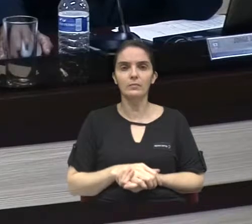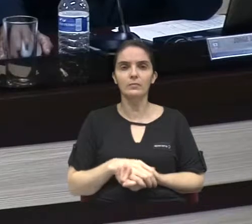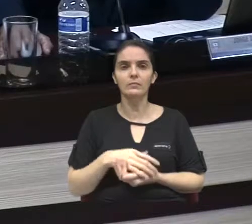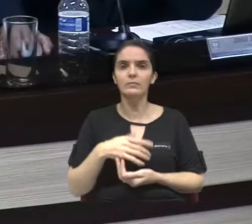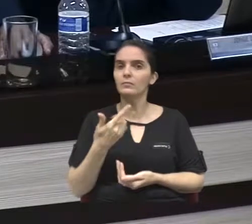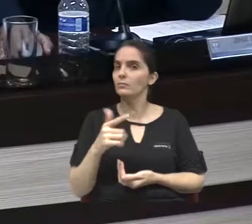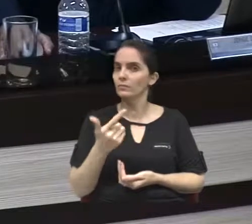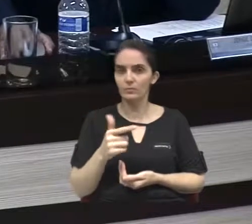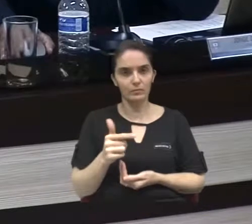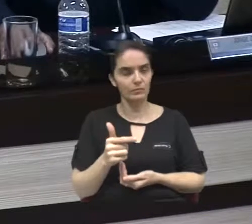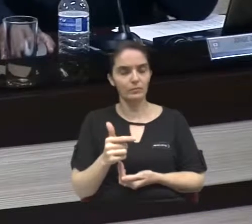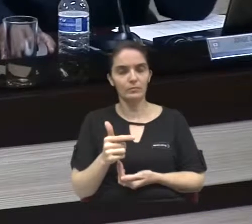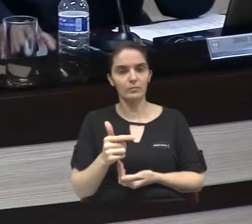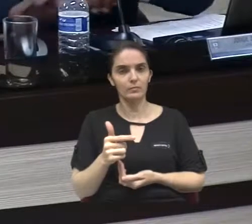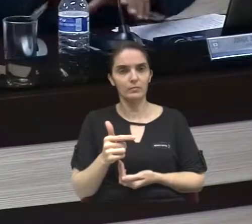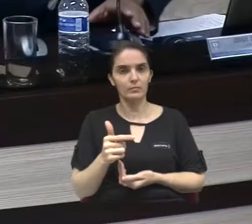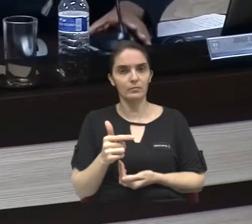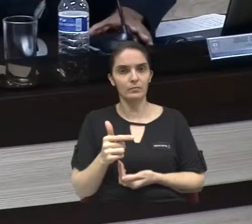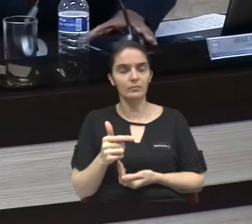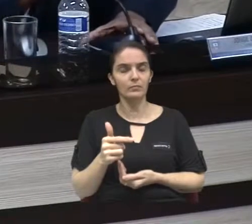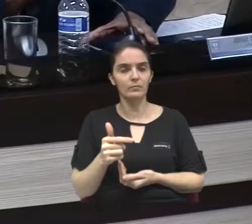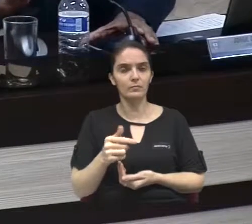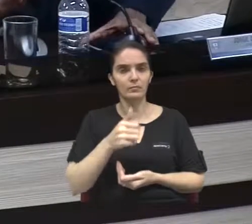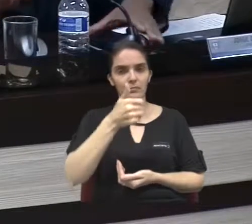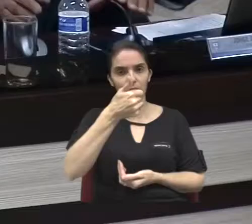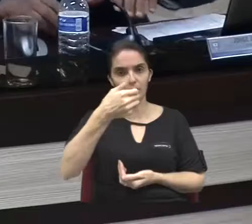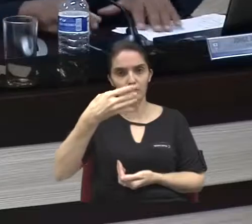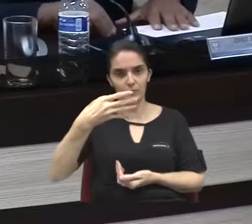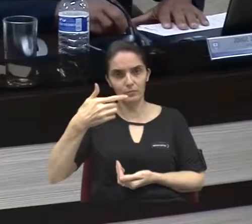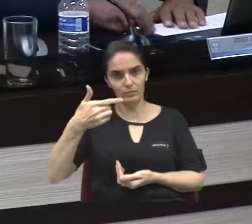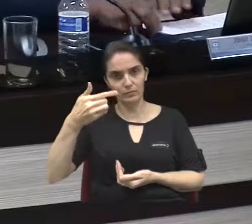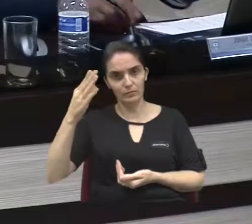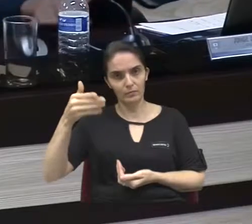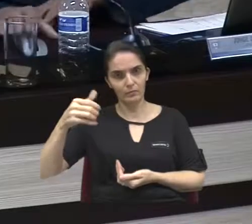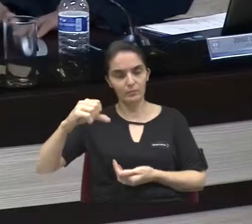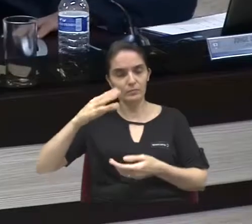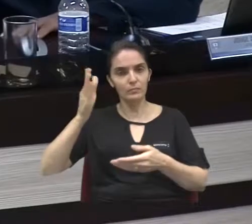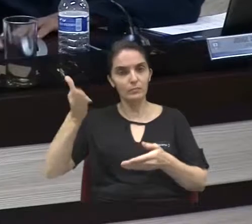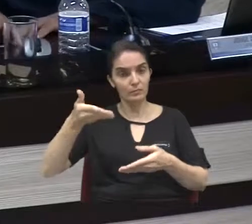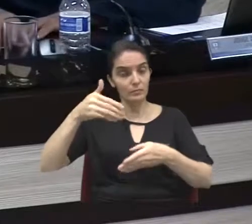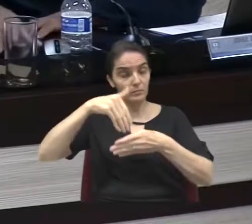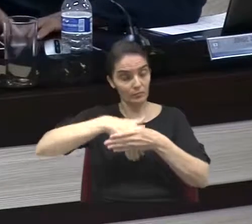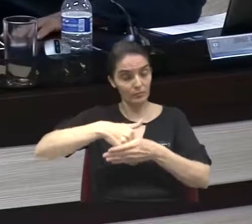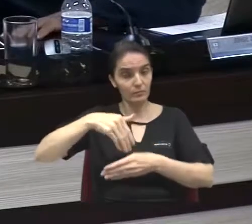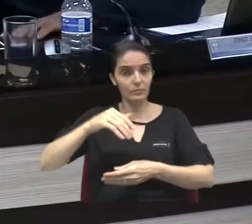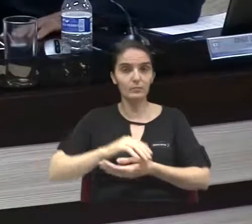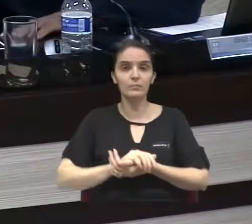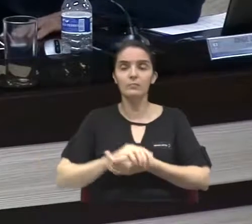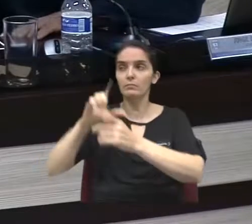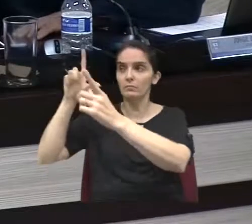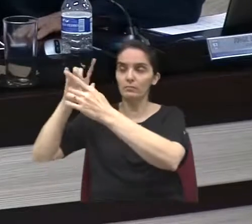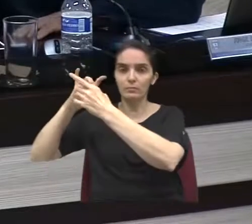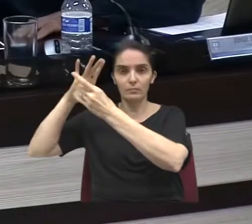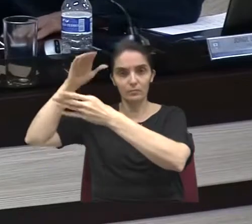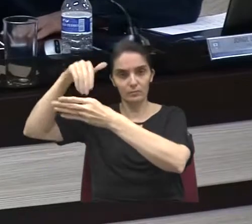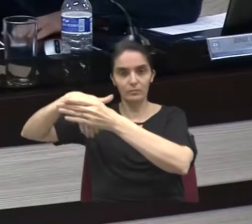Não havendo, a moção 142/19 está em votação. Senhores vereadores, registrem o